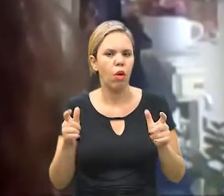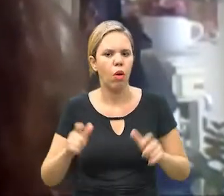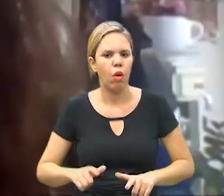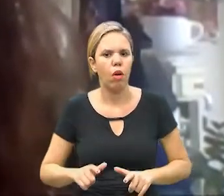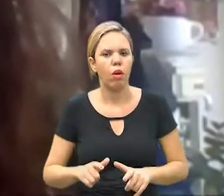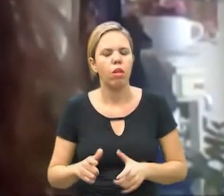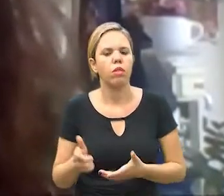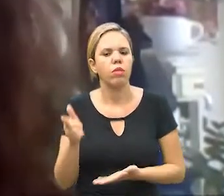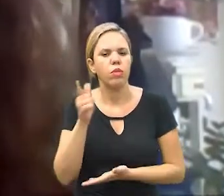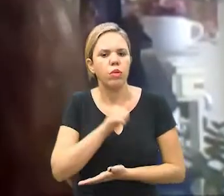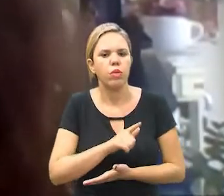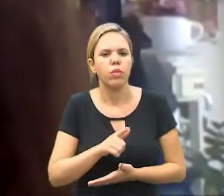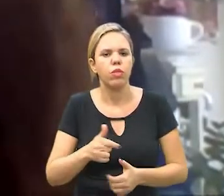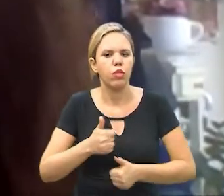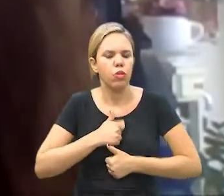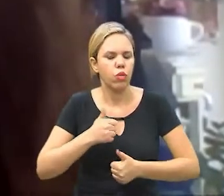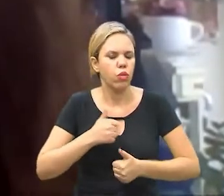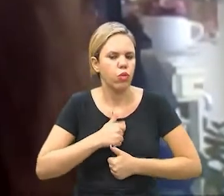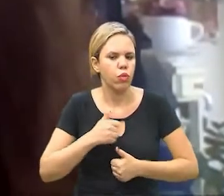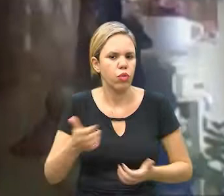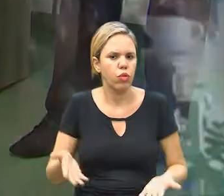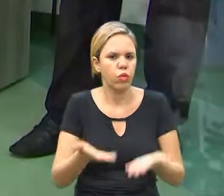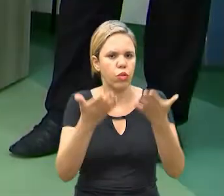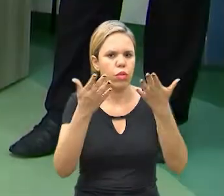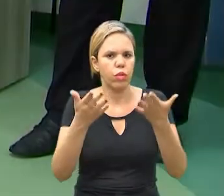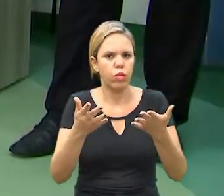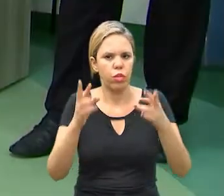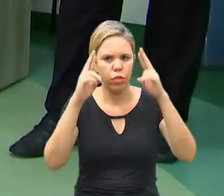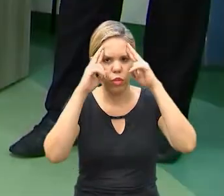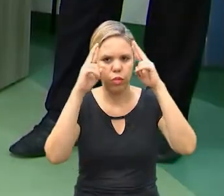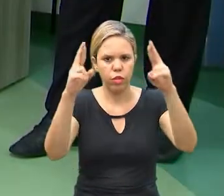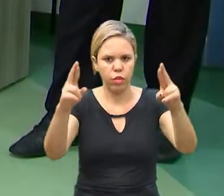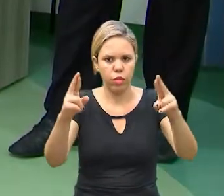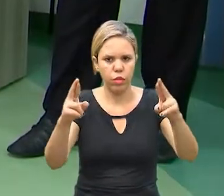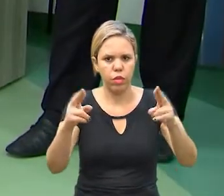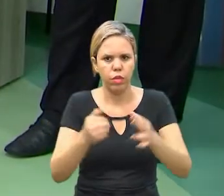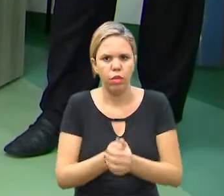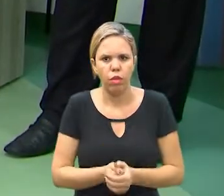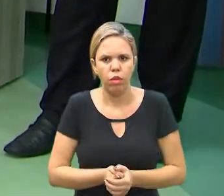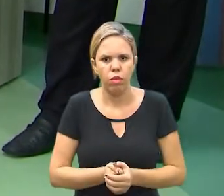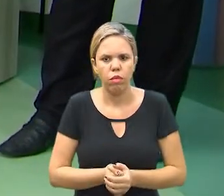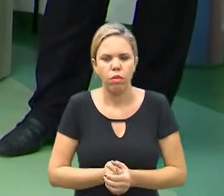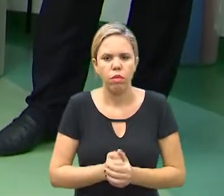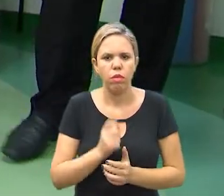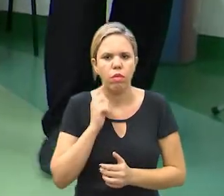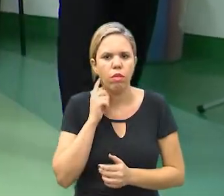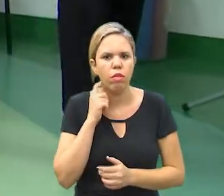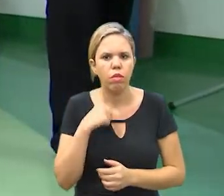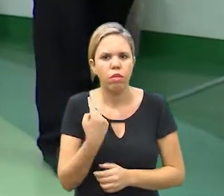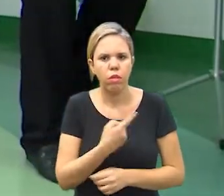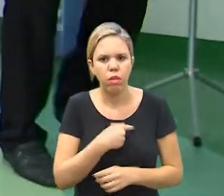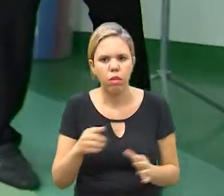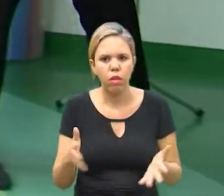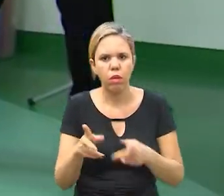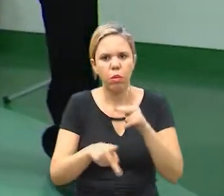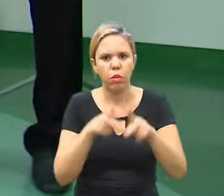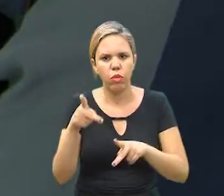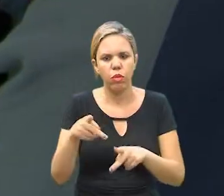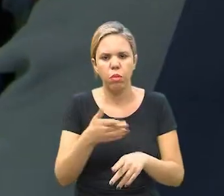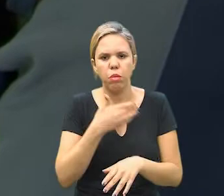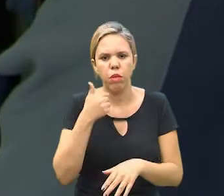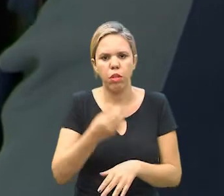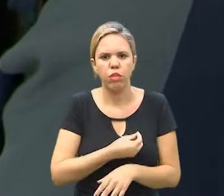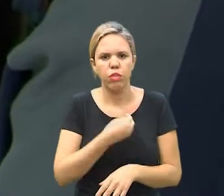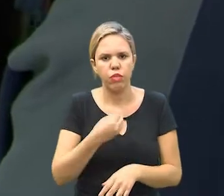gente resgata a autoestima, a dignidade, sabe, que a gente empodera essas